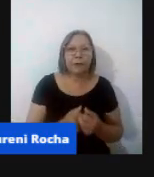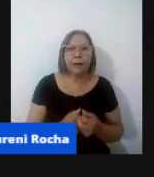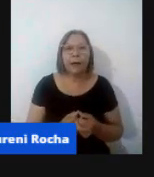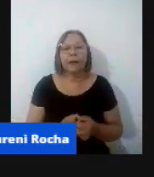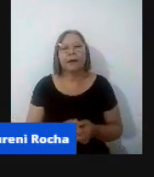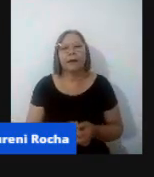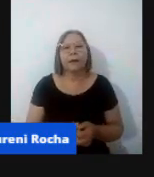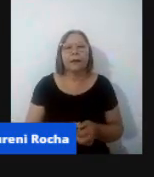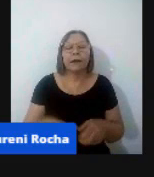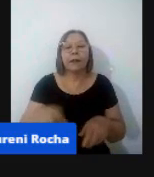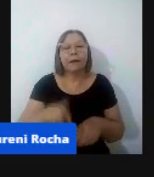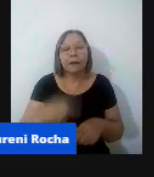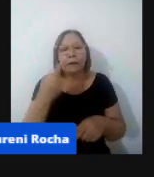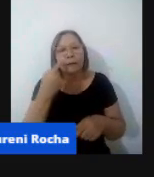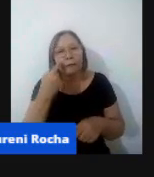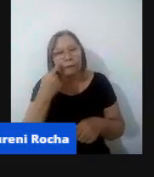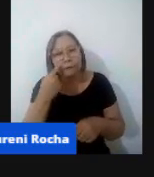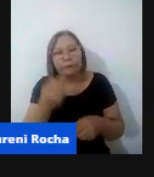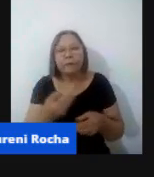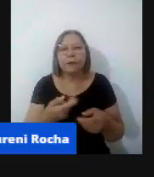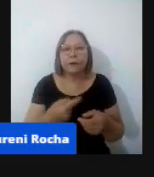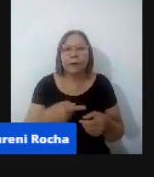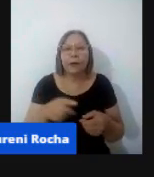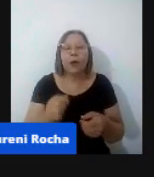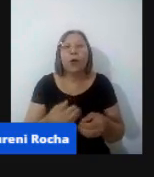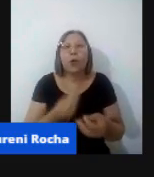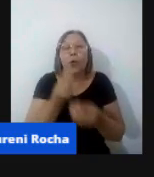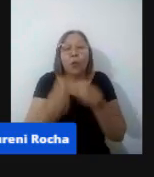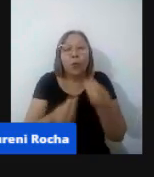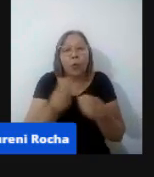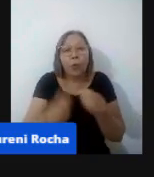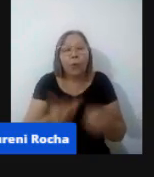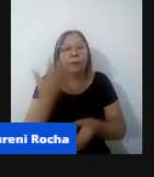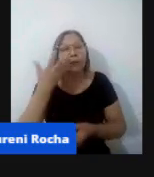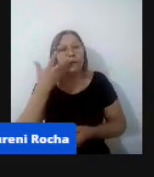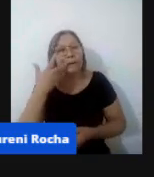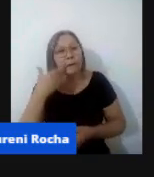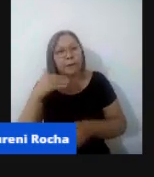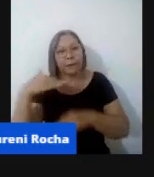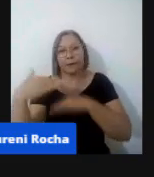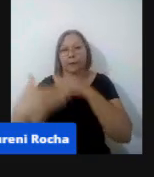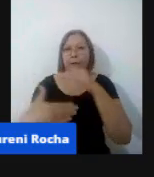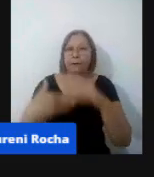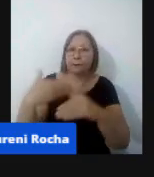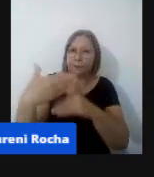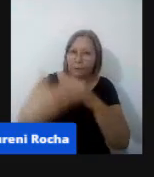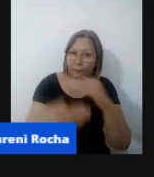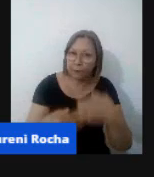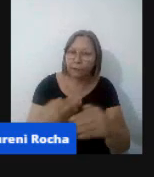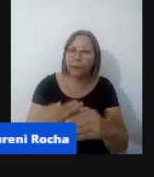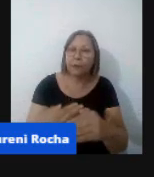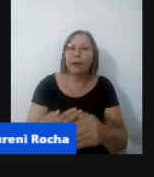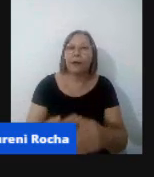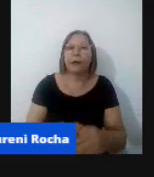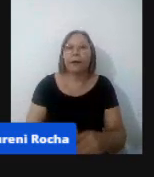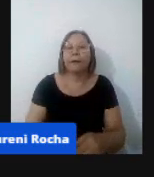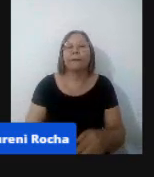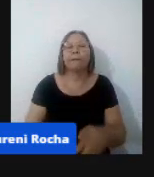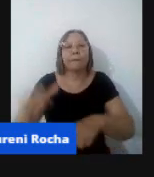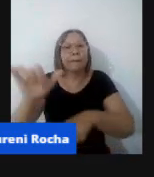avaliar essa criança, esse meu aluno, e principalmente de proporcionar estratégias